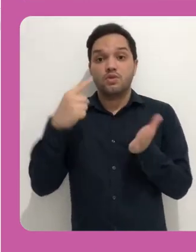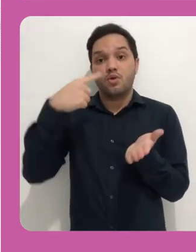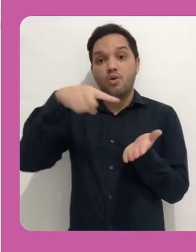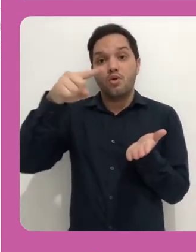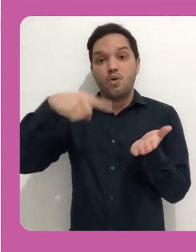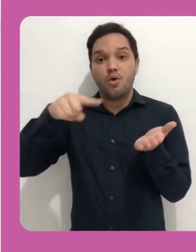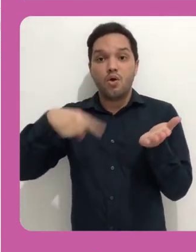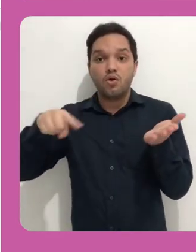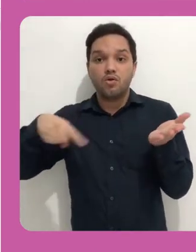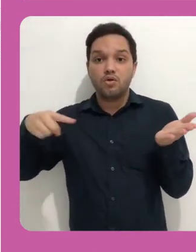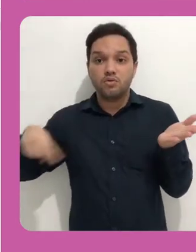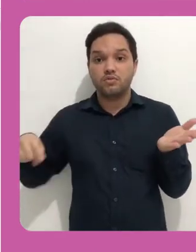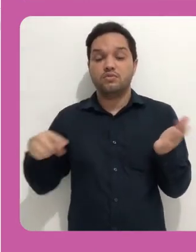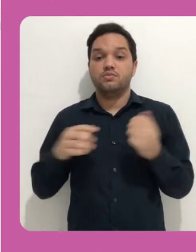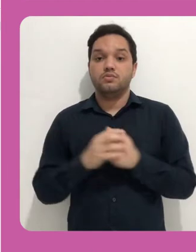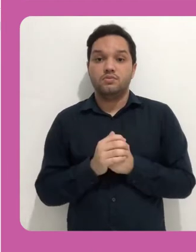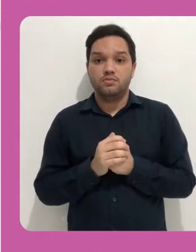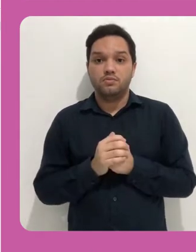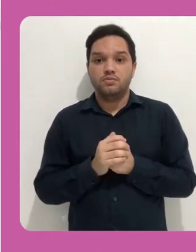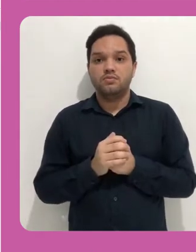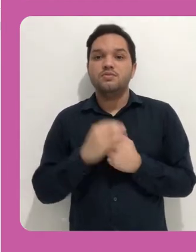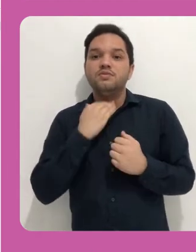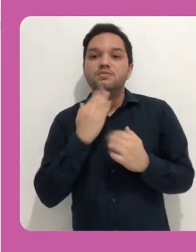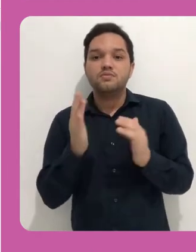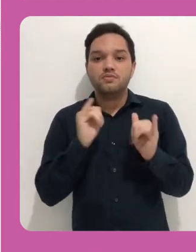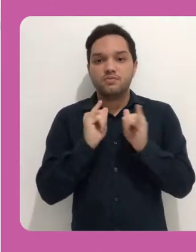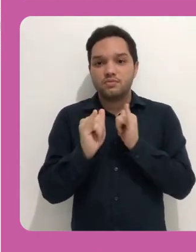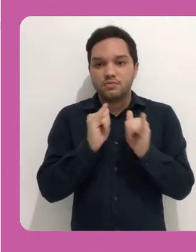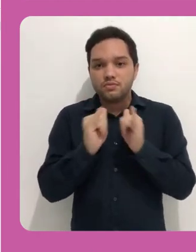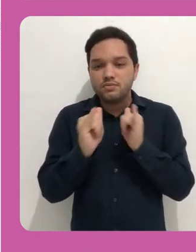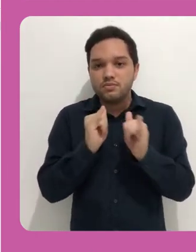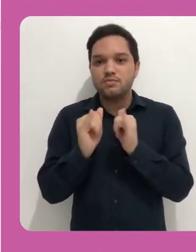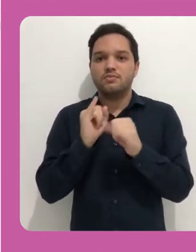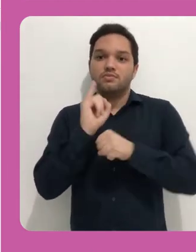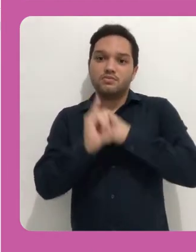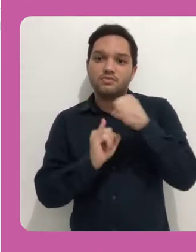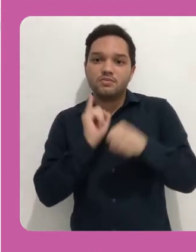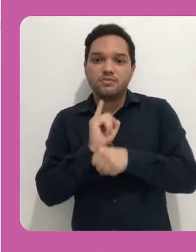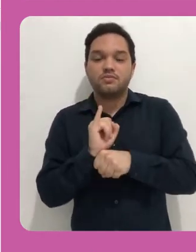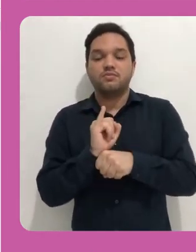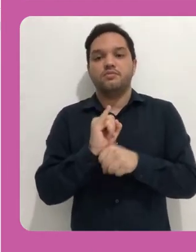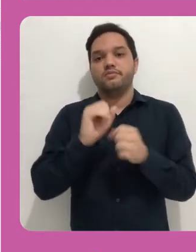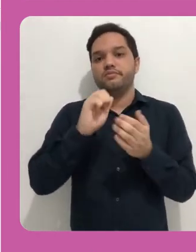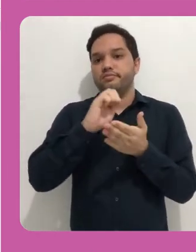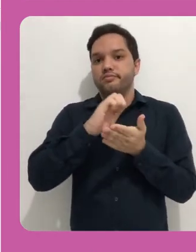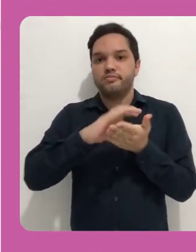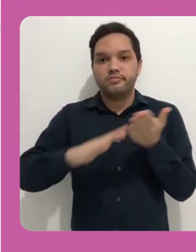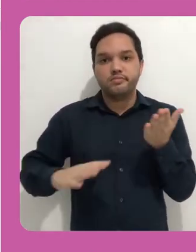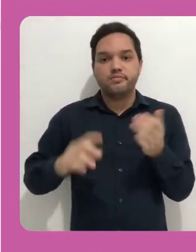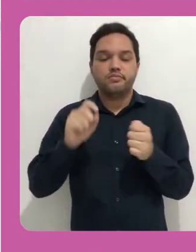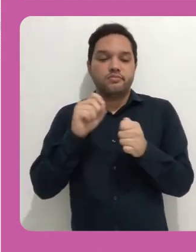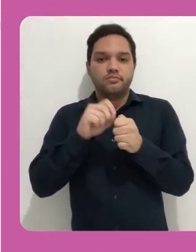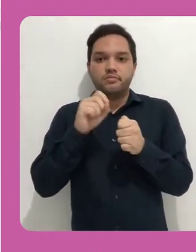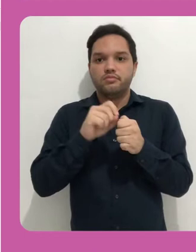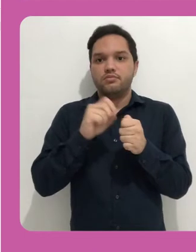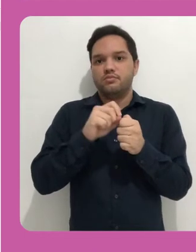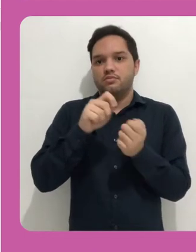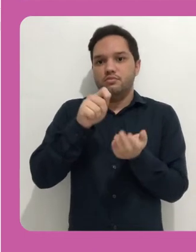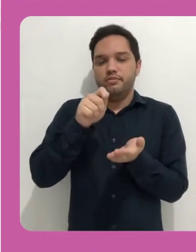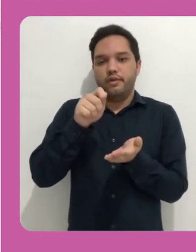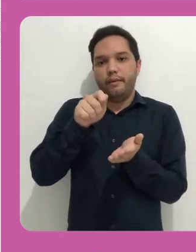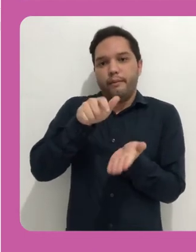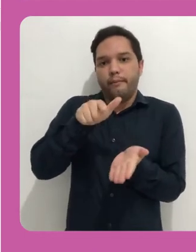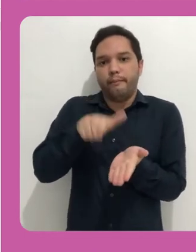né, que o aluno fez no papel e que não está lançada no Moodle. O envio de textos online,